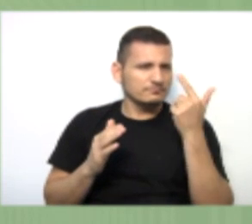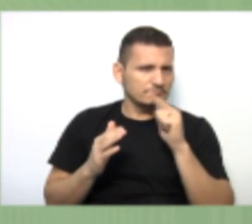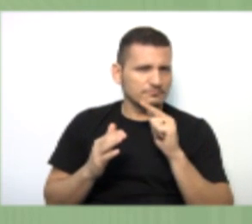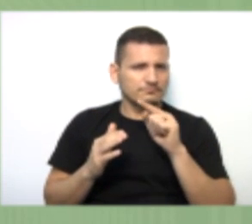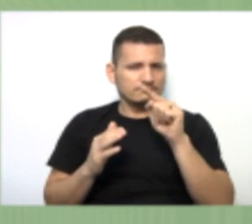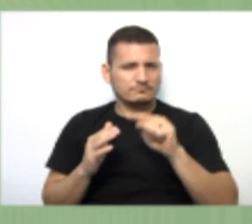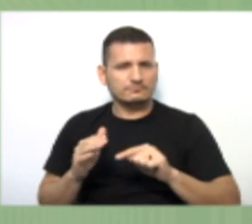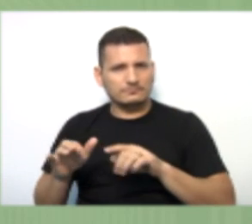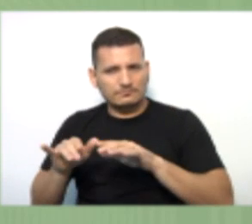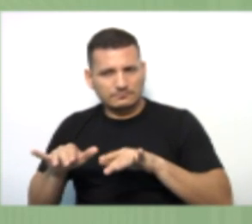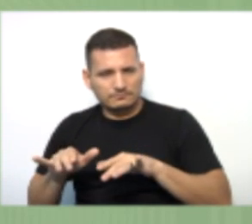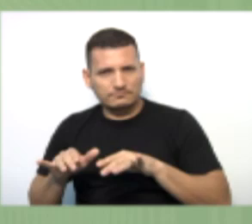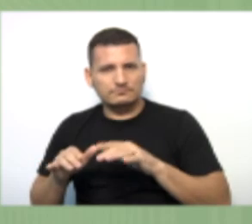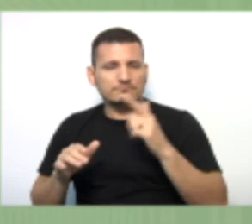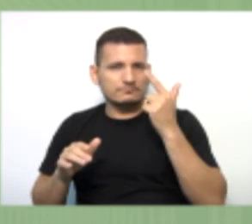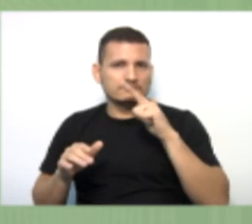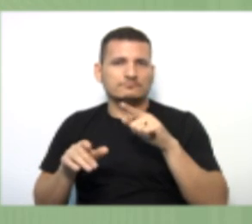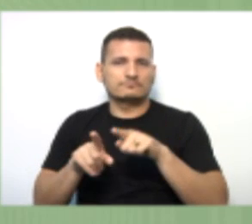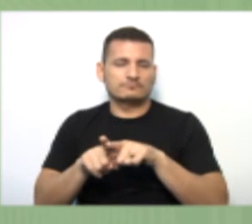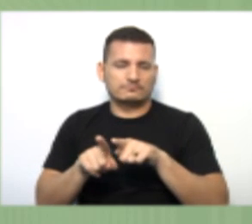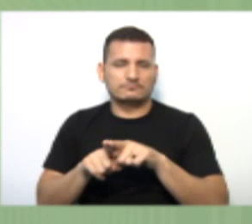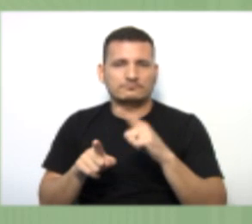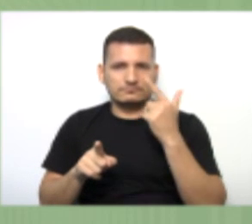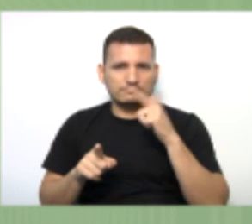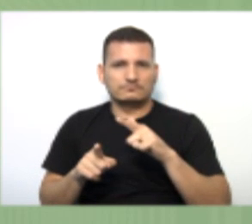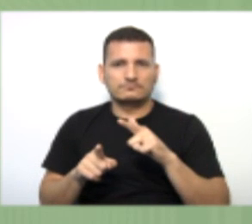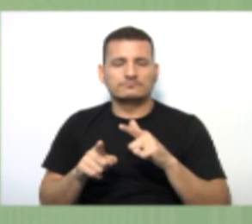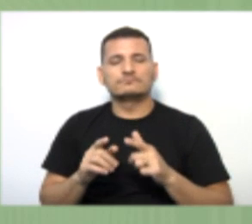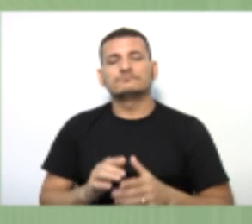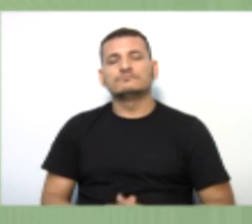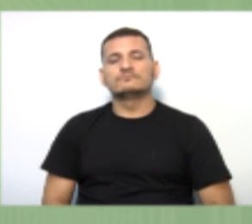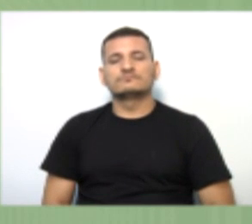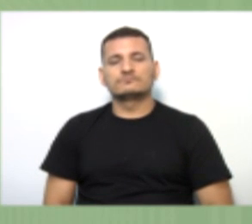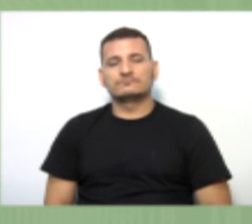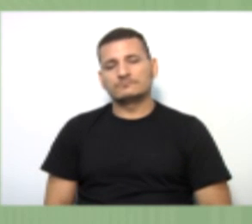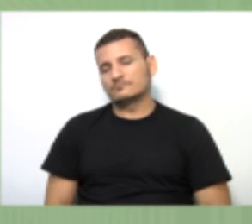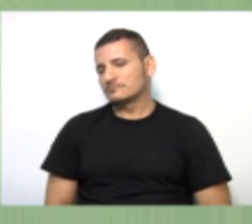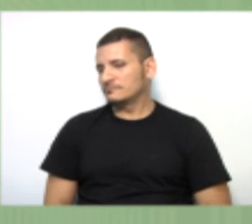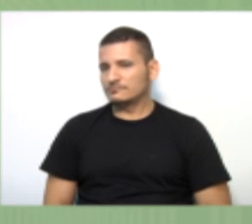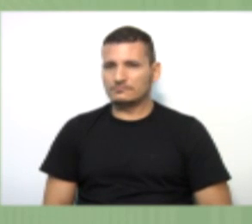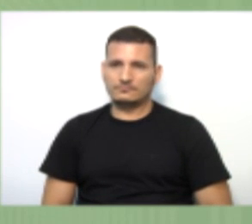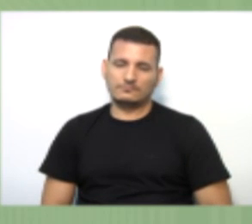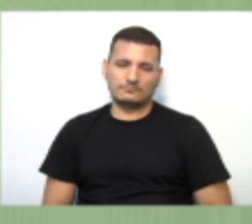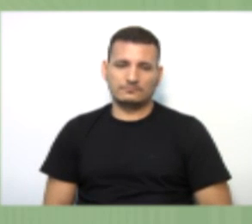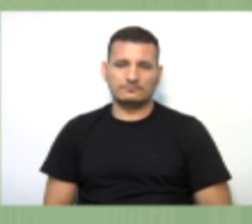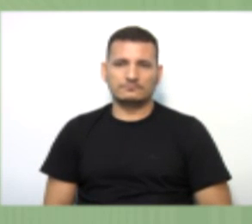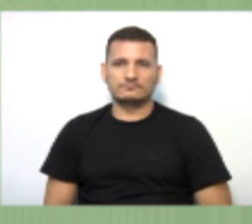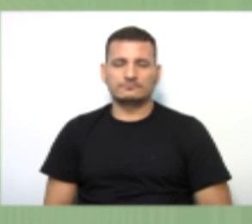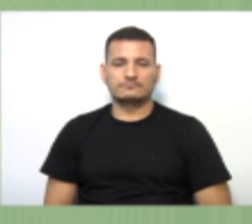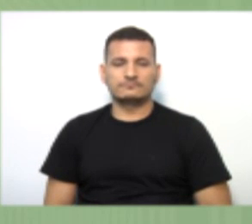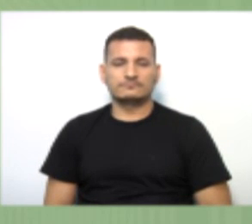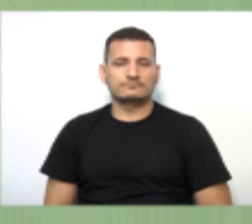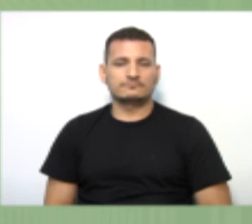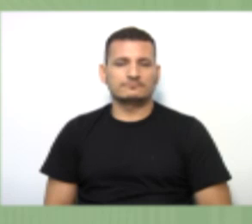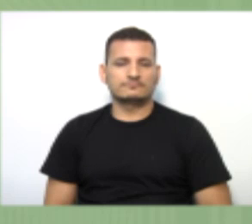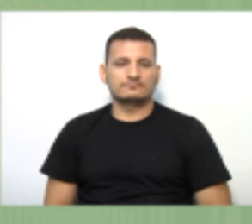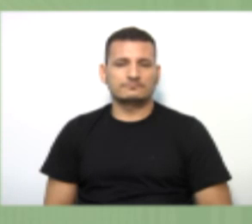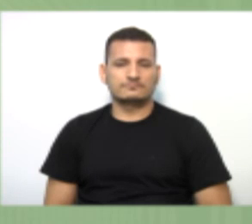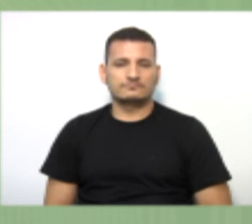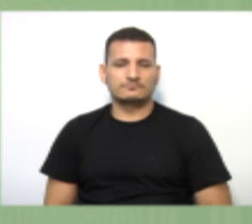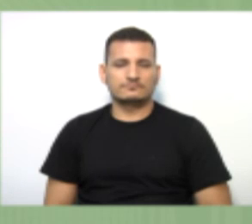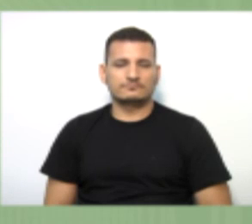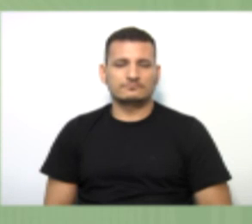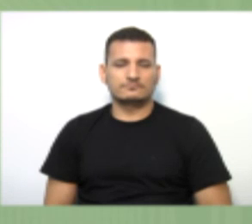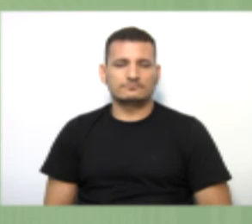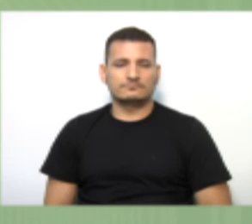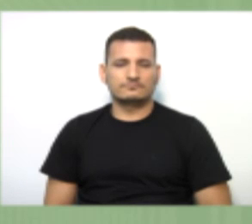isso aqui em forma de programa? Consegue também. Consegue colocar isso em forma de programa e tentar fazer essas etapas com condições, tá?